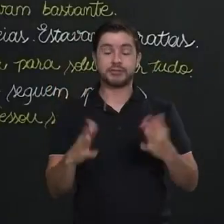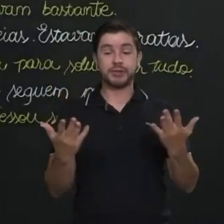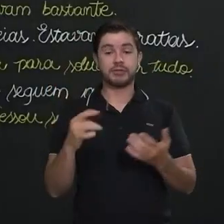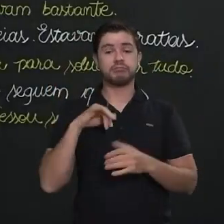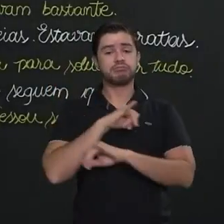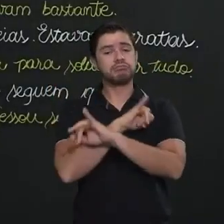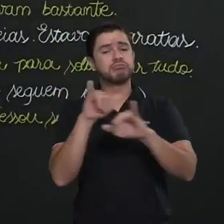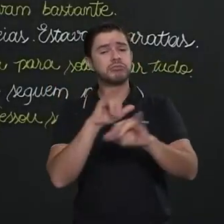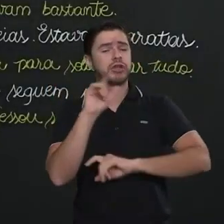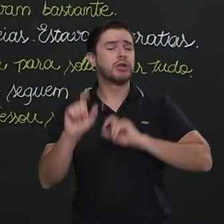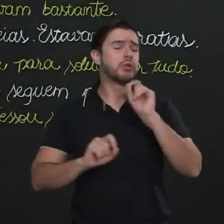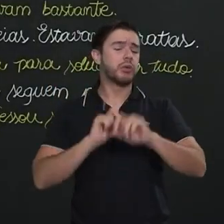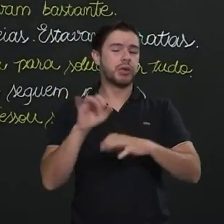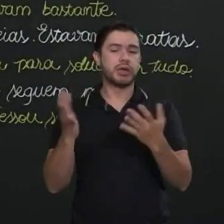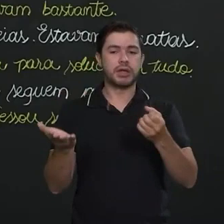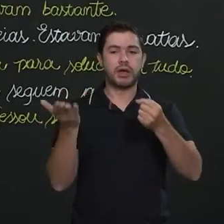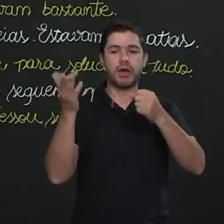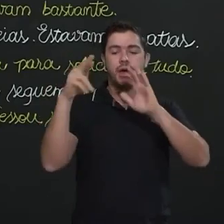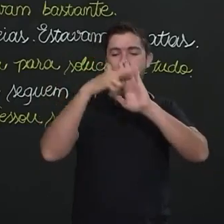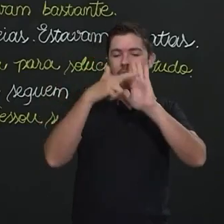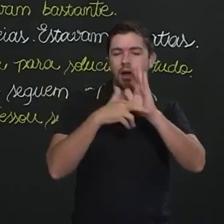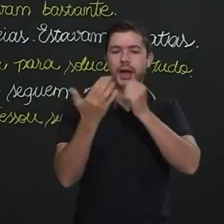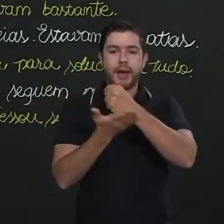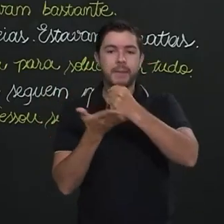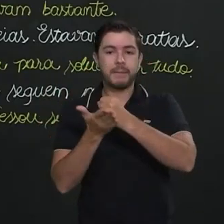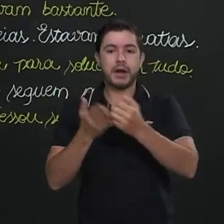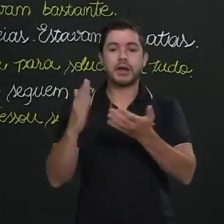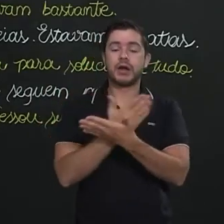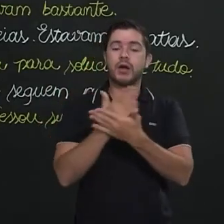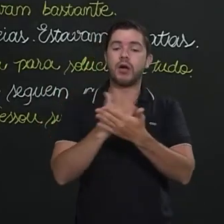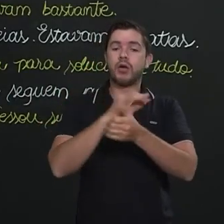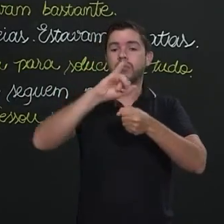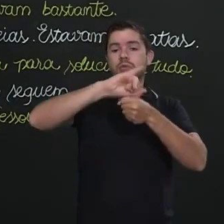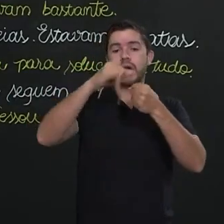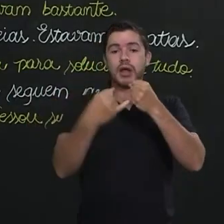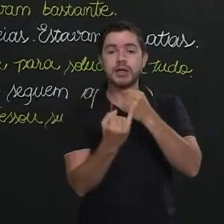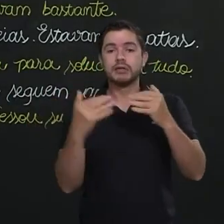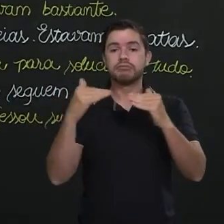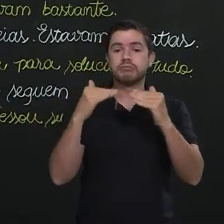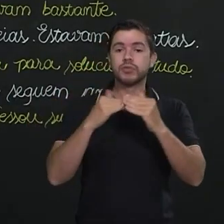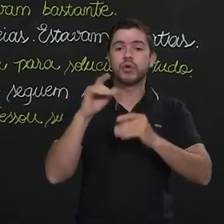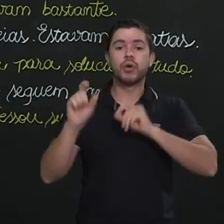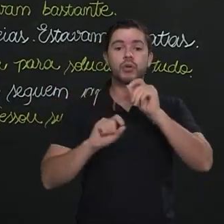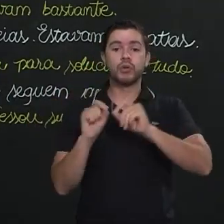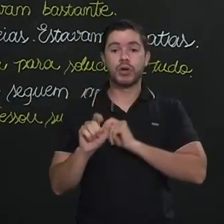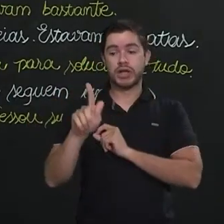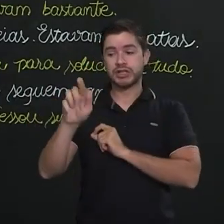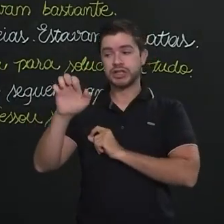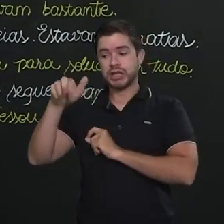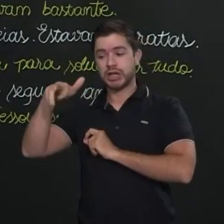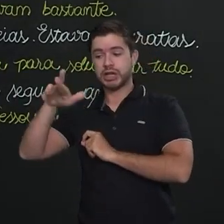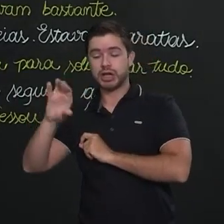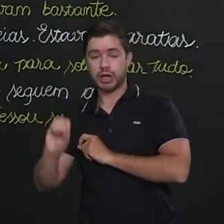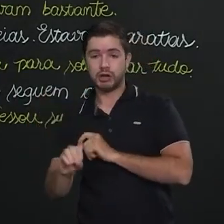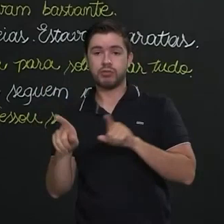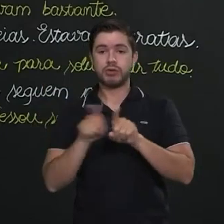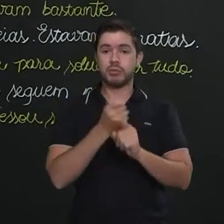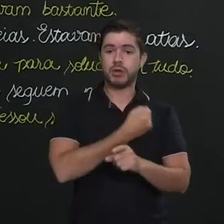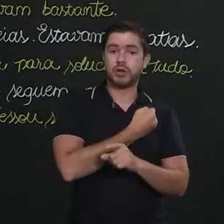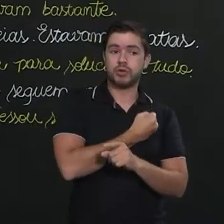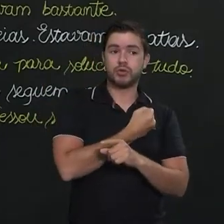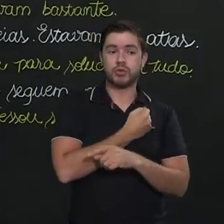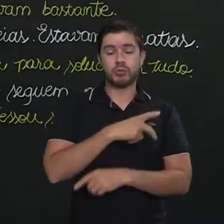regra básica da concordância nominal em português é que os adjetivos concordam em gênero e número com o substantivo e os